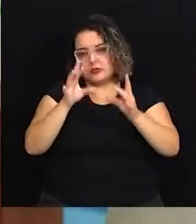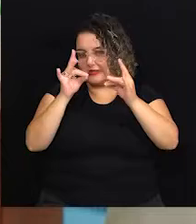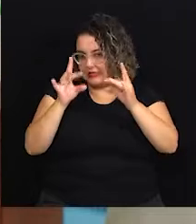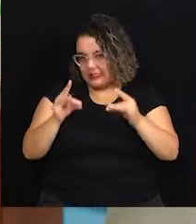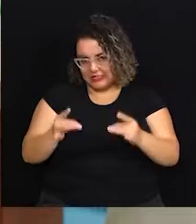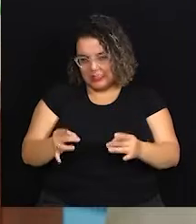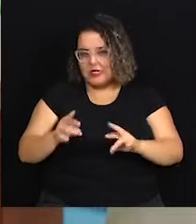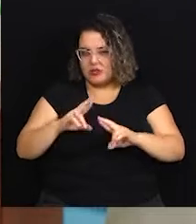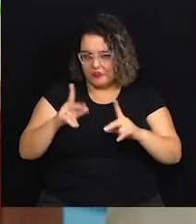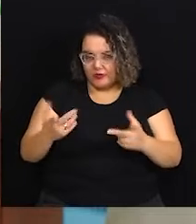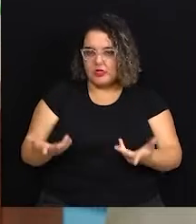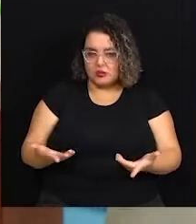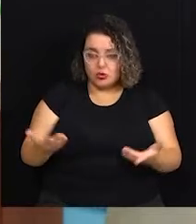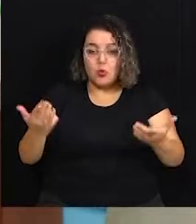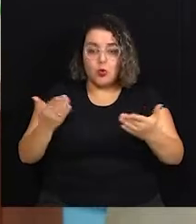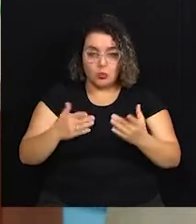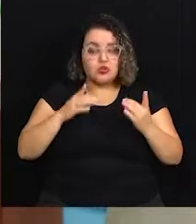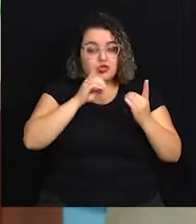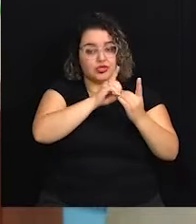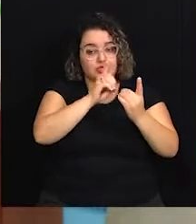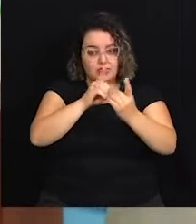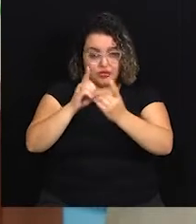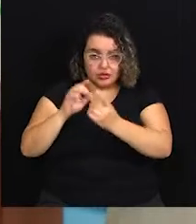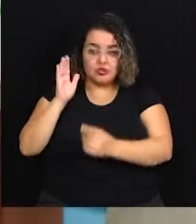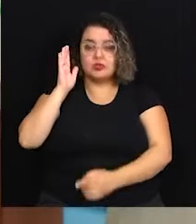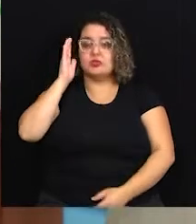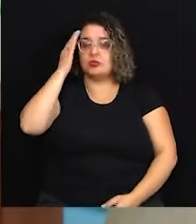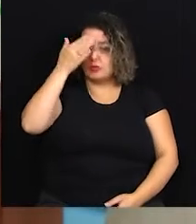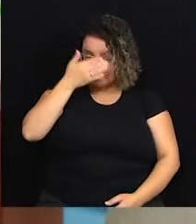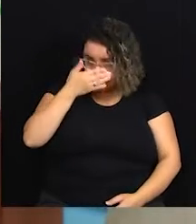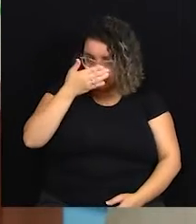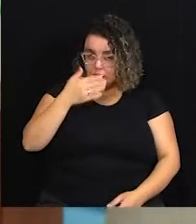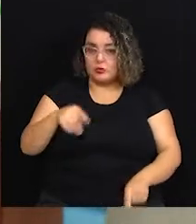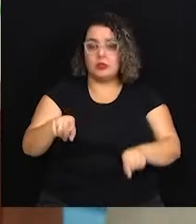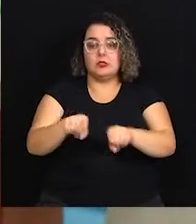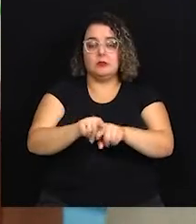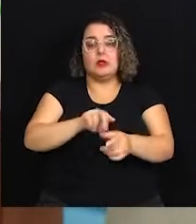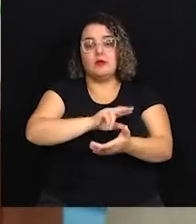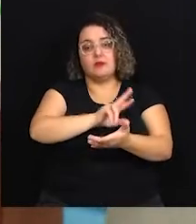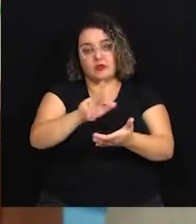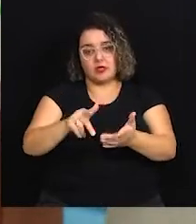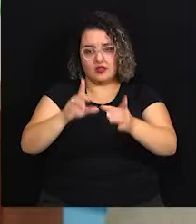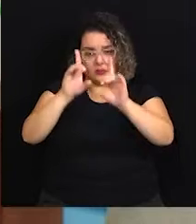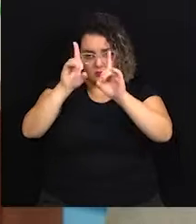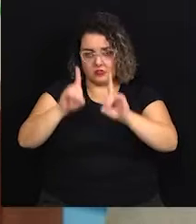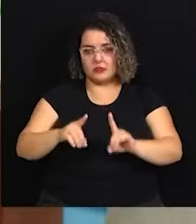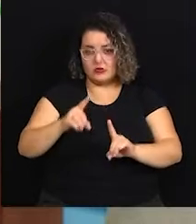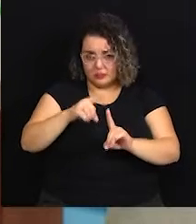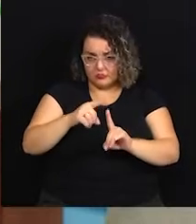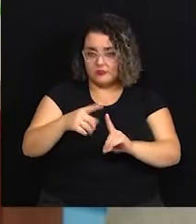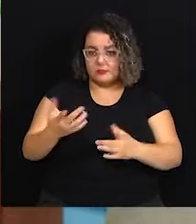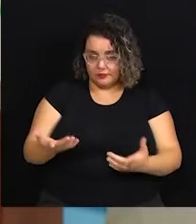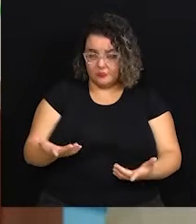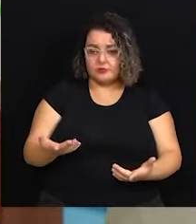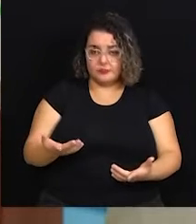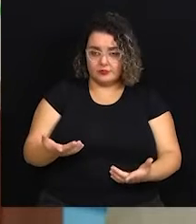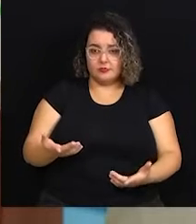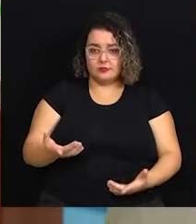muitos detalhes. Então, hoje a gente atende surdos cegos e múltiplos, né? Nós